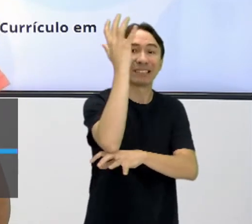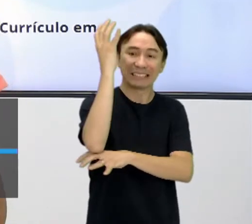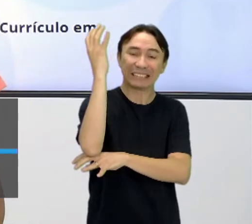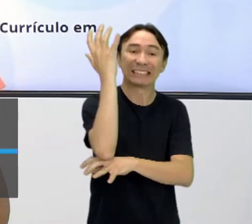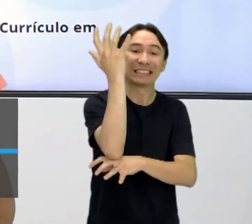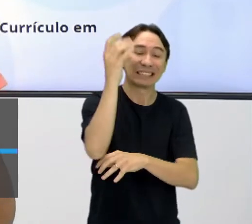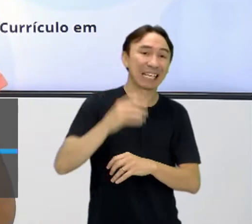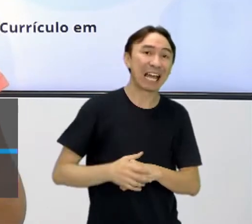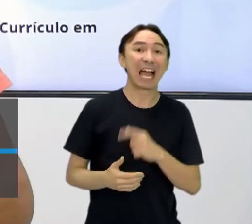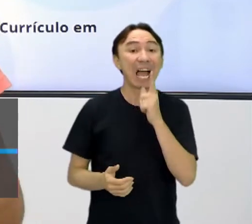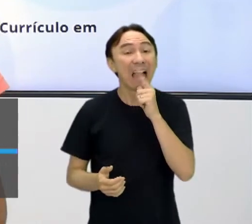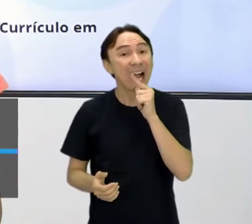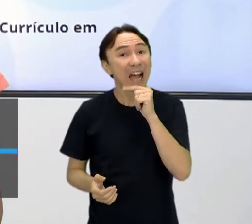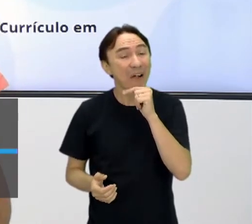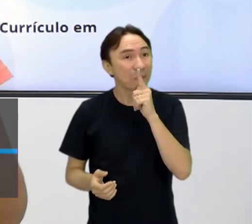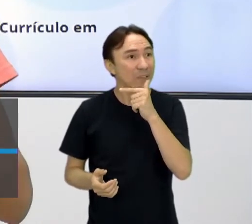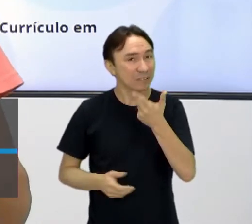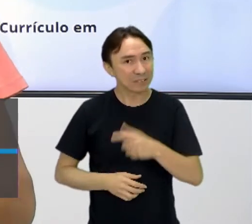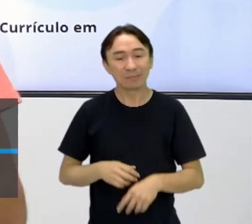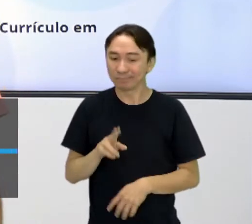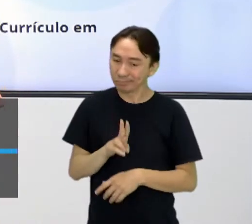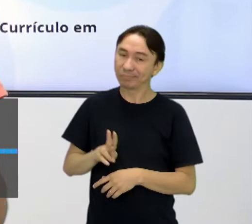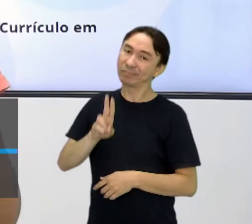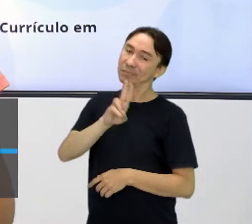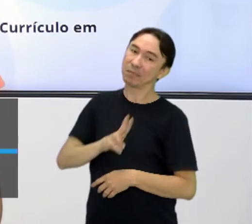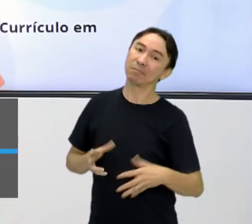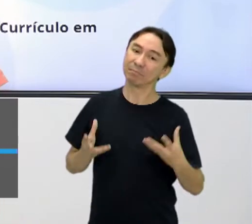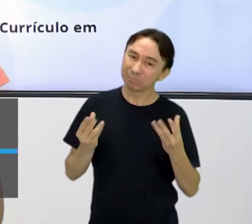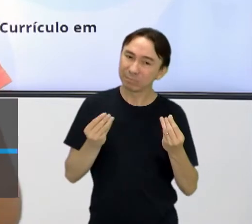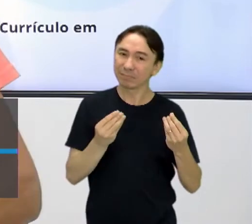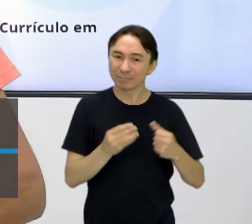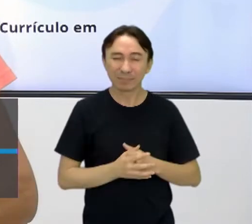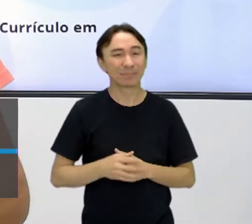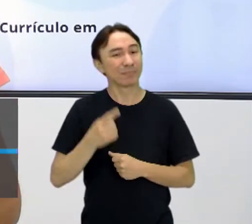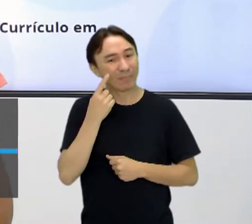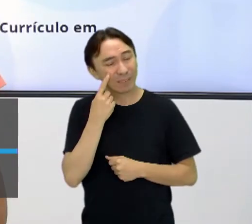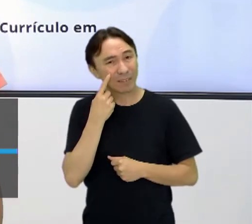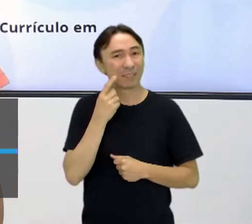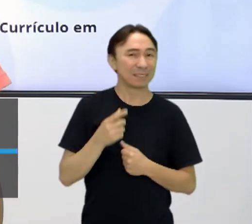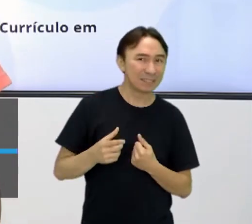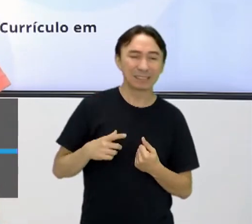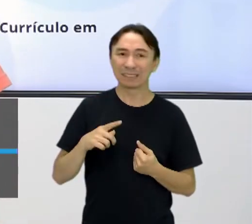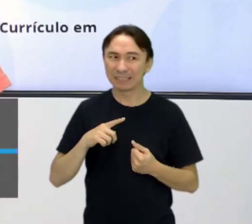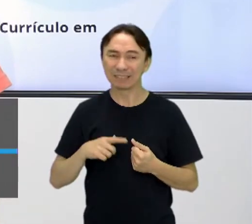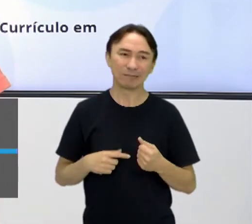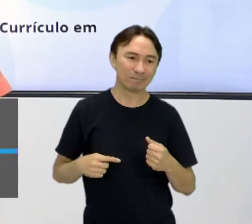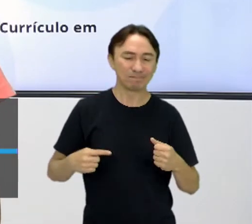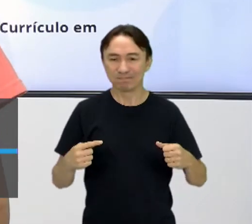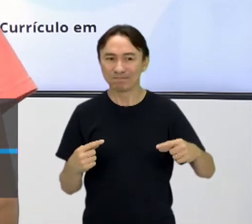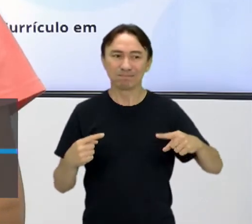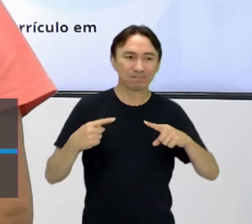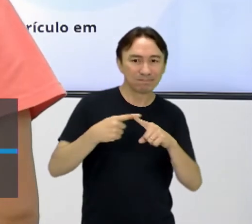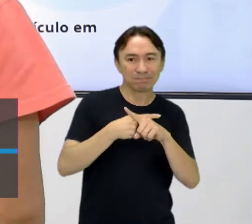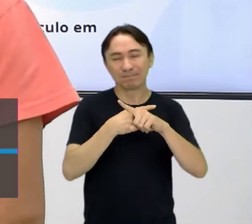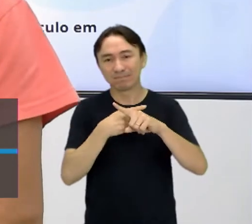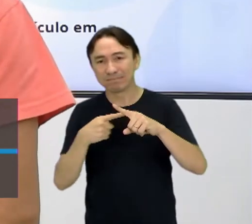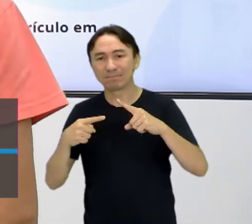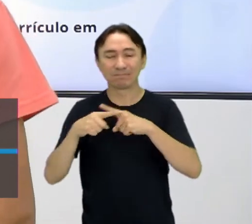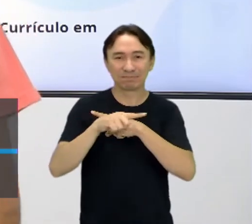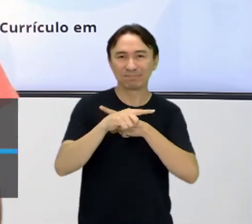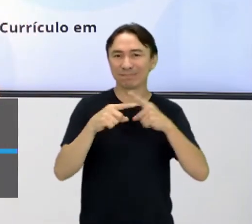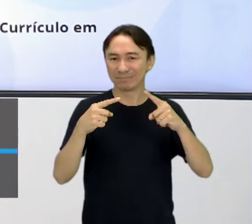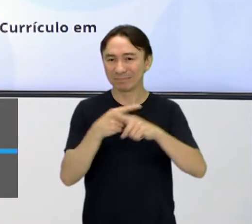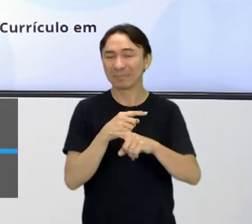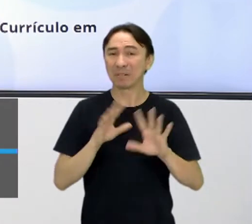ela consome de água, por exemplo. Então veja, uma questão acaba se interferindo na outra. Mas eu não sou nenhum